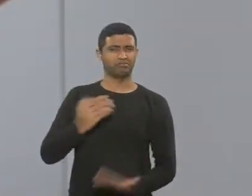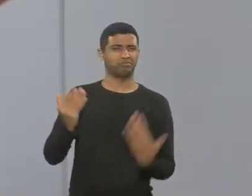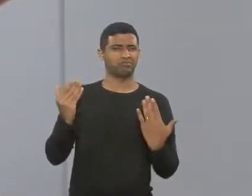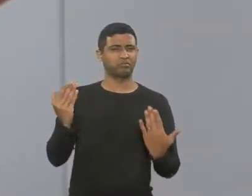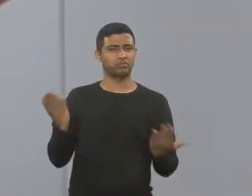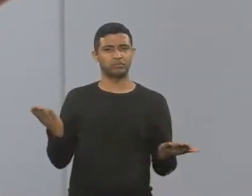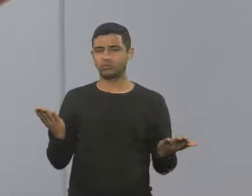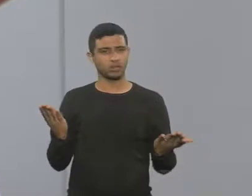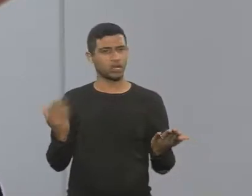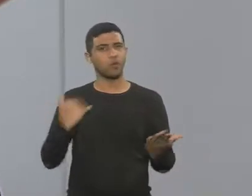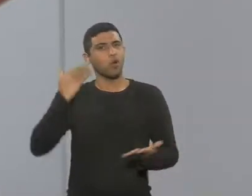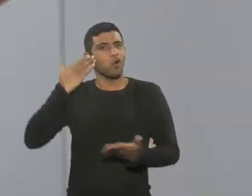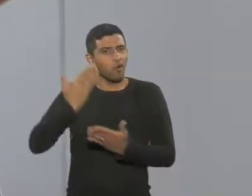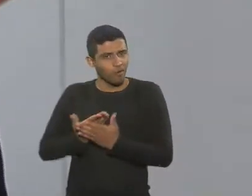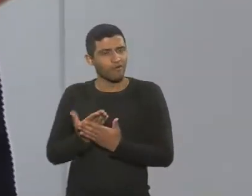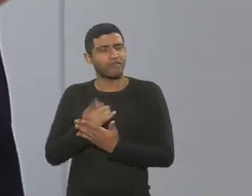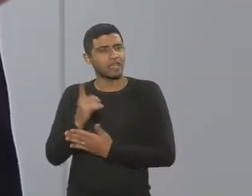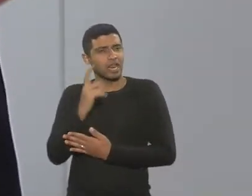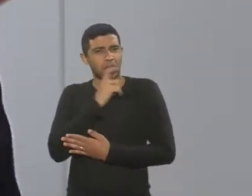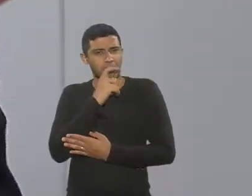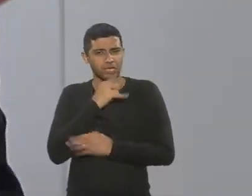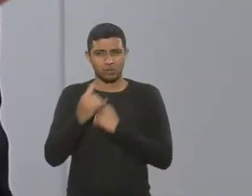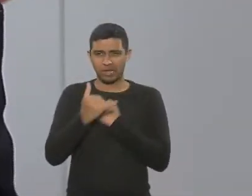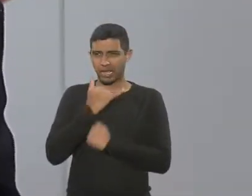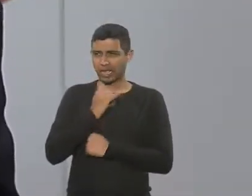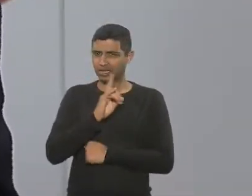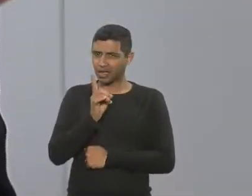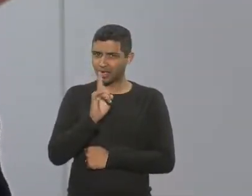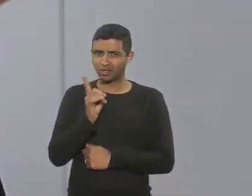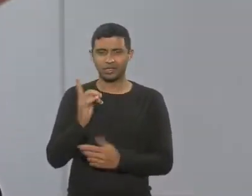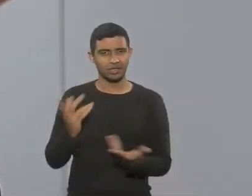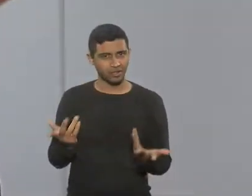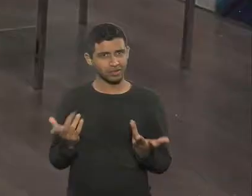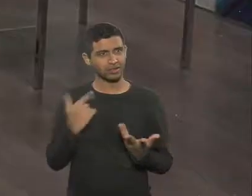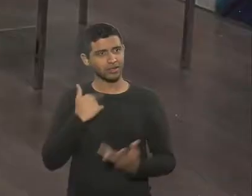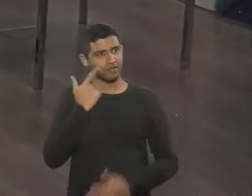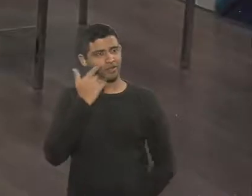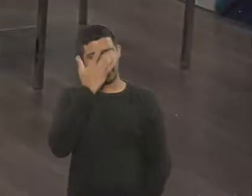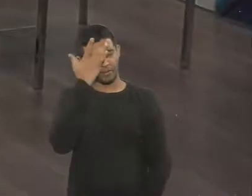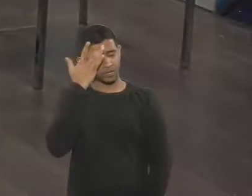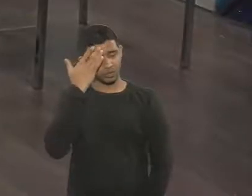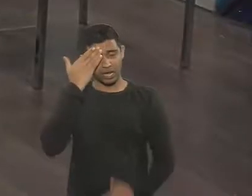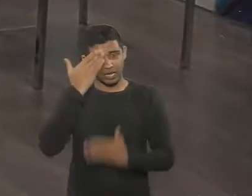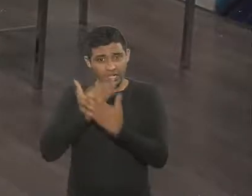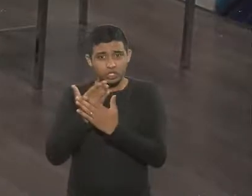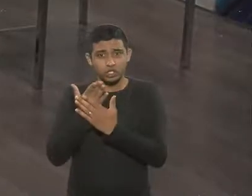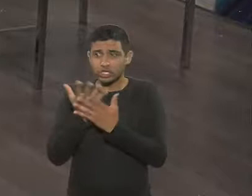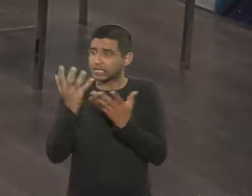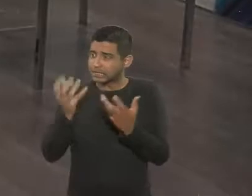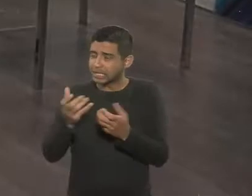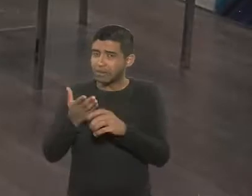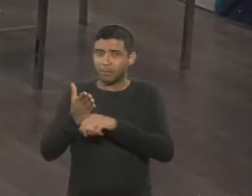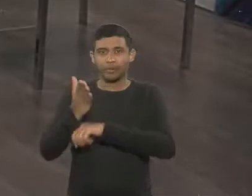meu tio passou a informação, não é possível que ele esteja mentindo para mim. E as pessoas acreditam e daí vai embora,